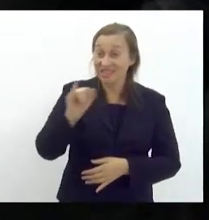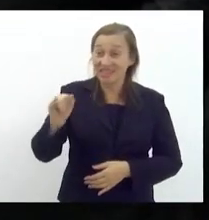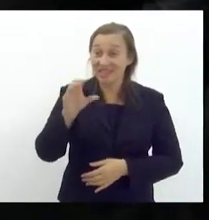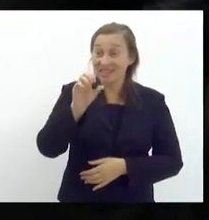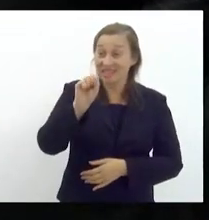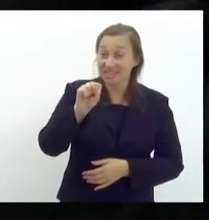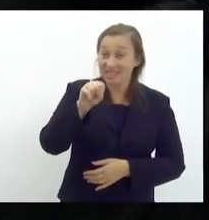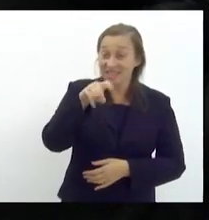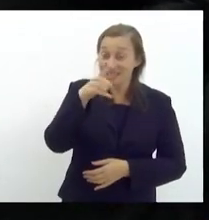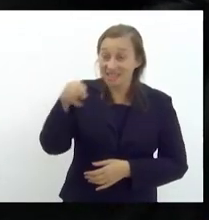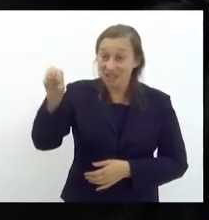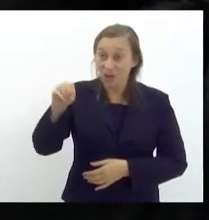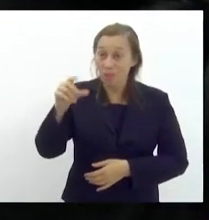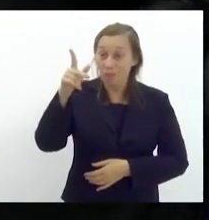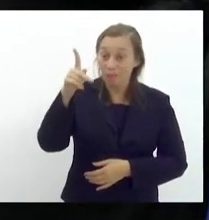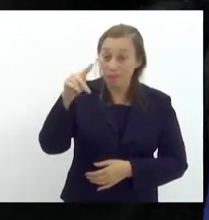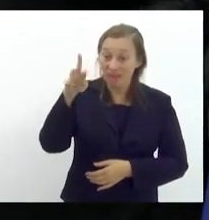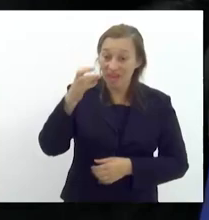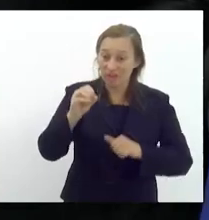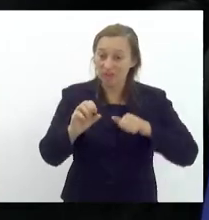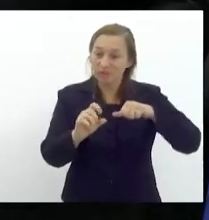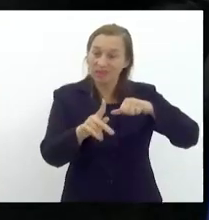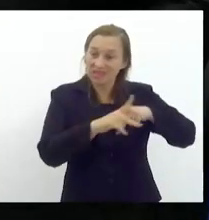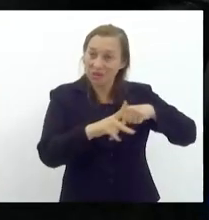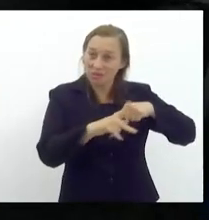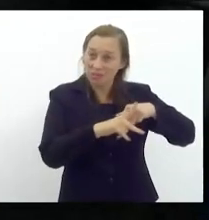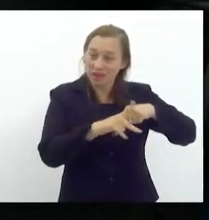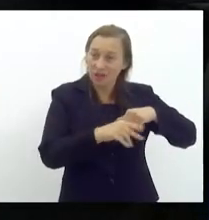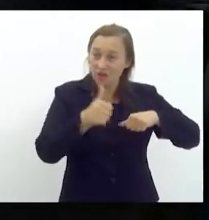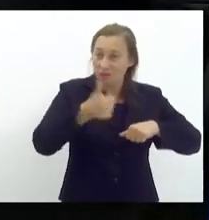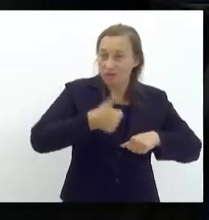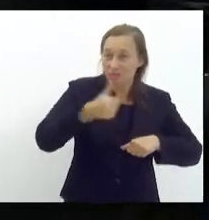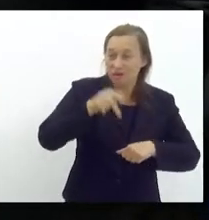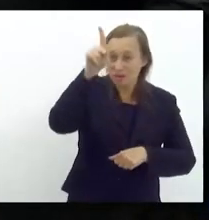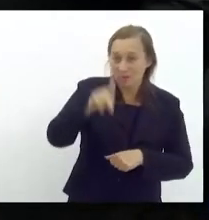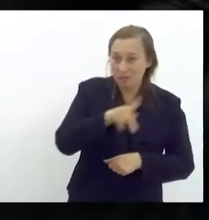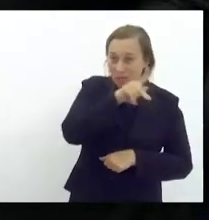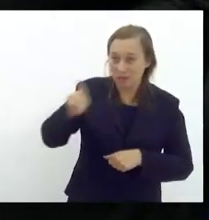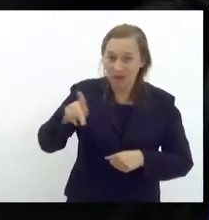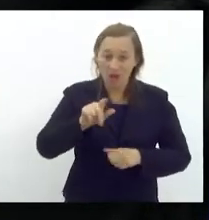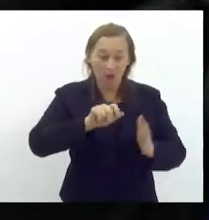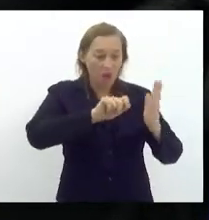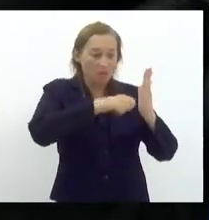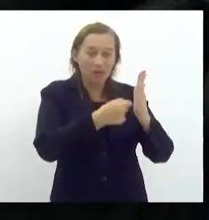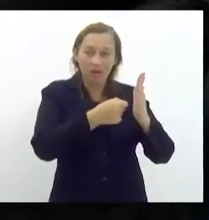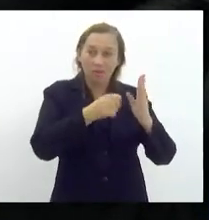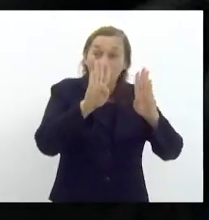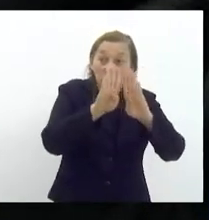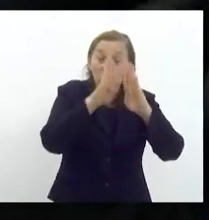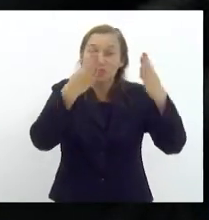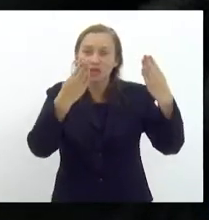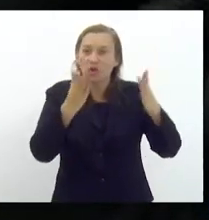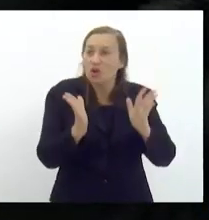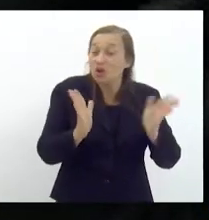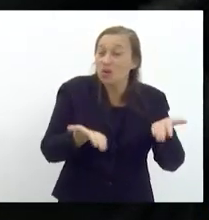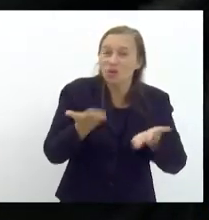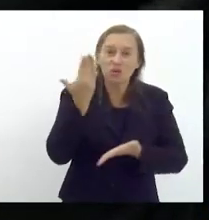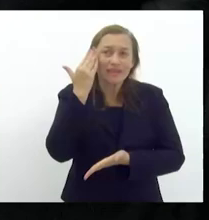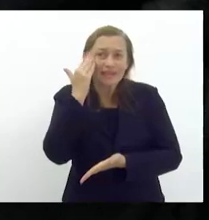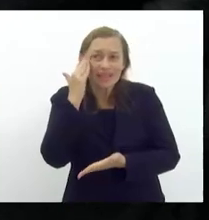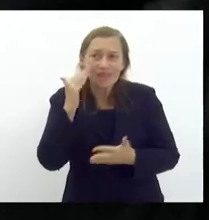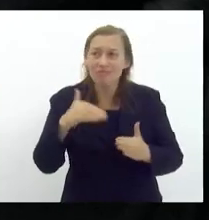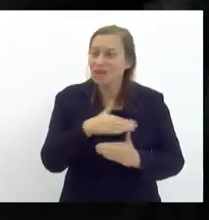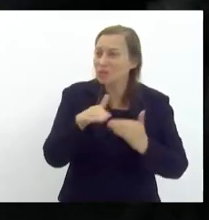era foi o primeiro Papa e o símbolo dele era a chave de abrir a porta do céu e hoje com esse grande entendimento